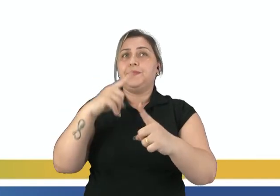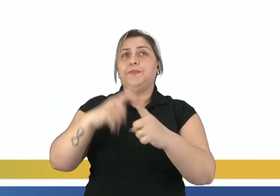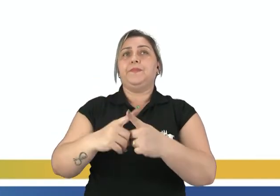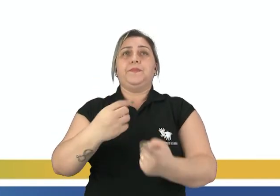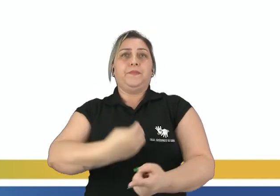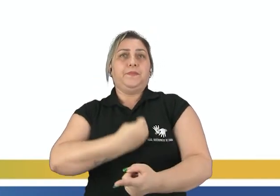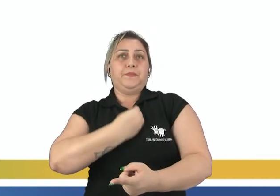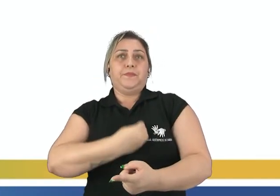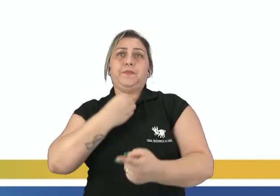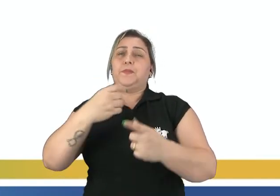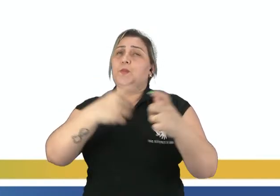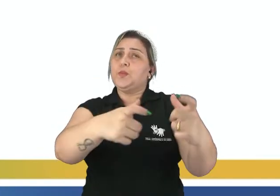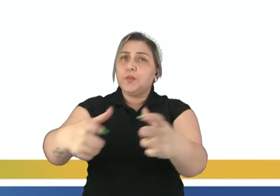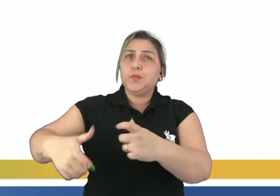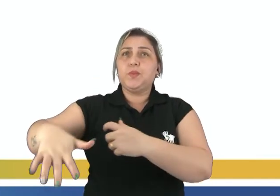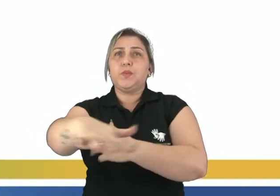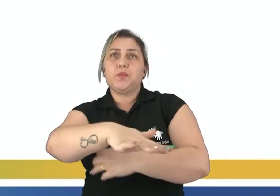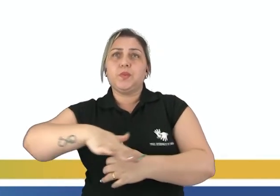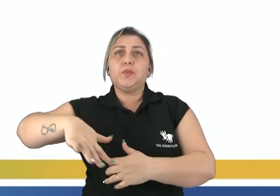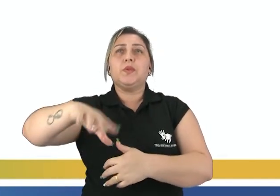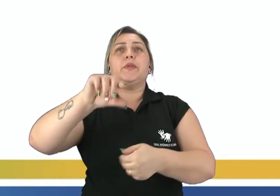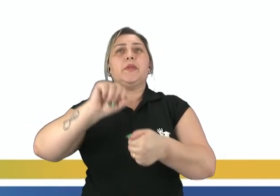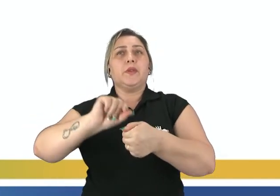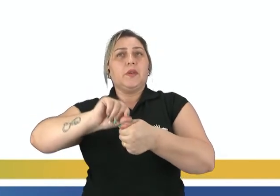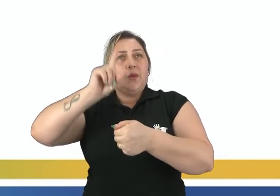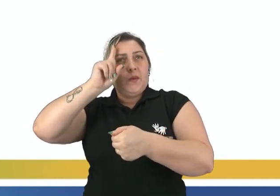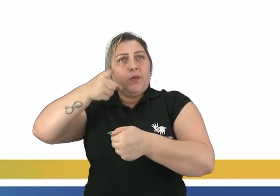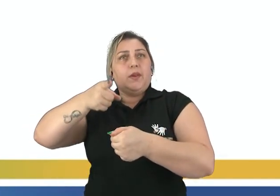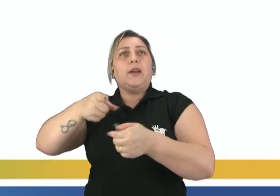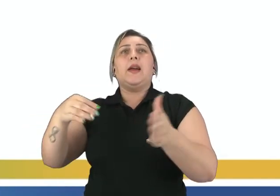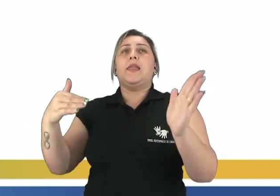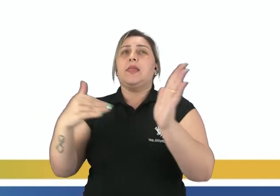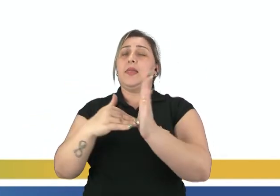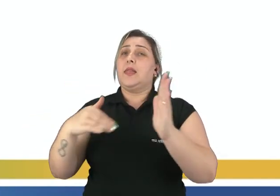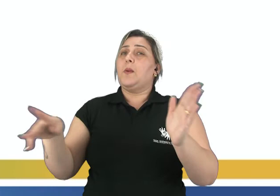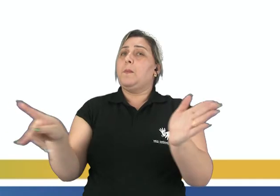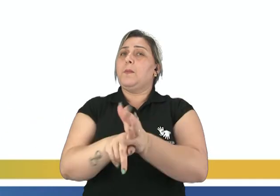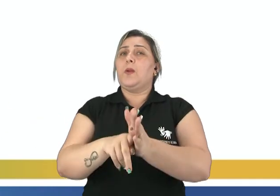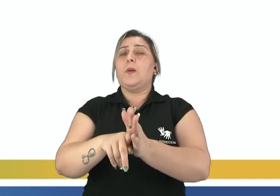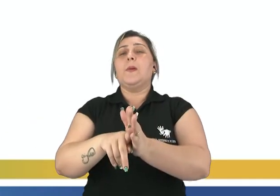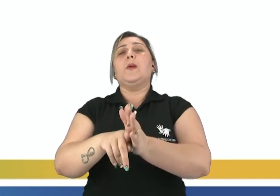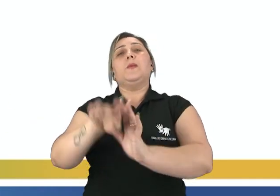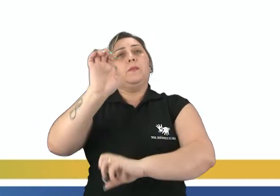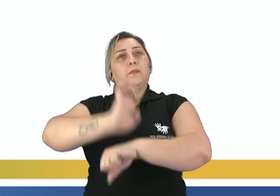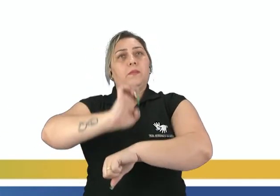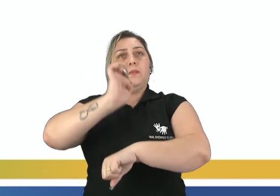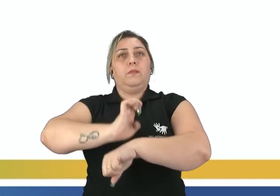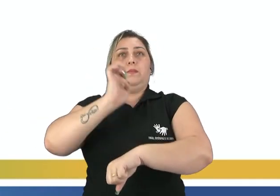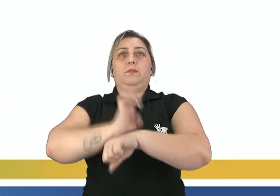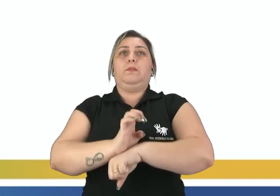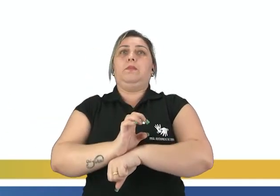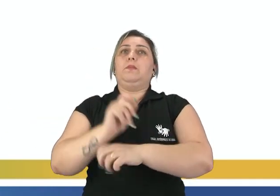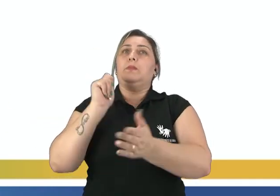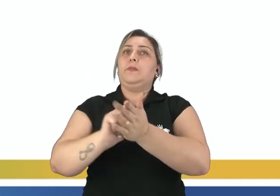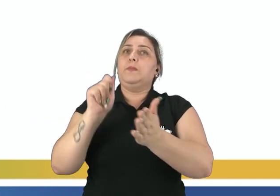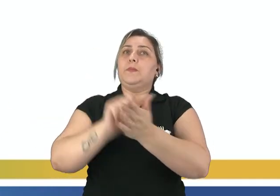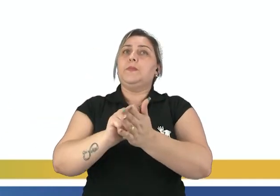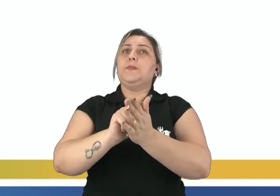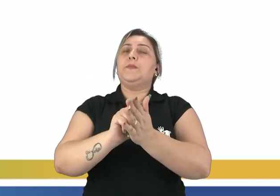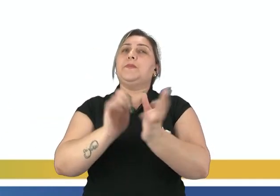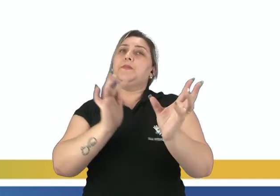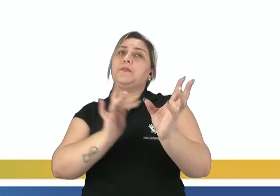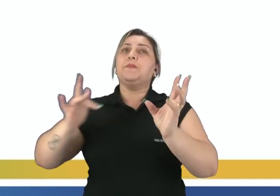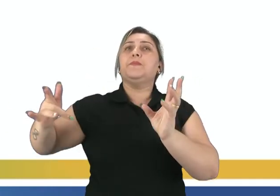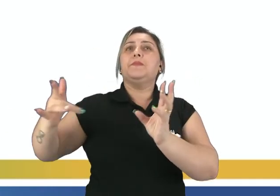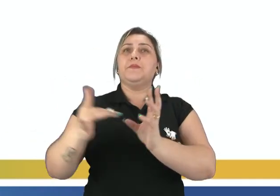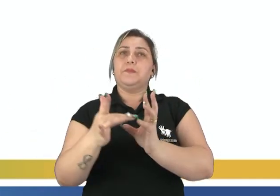estava presente em todos os âmbitos sociais, exercendo um poder maior até que o do próprio Estado. Como a escrita era um privilégio do clero, a maioria